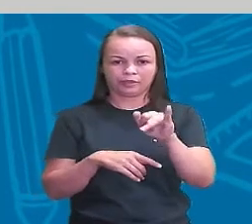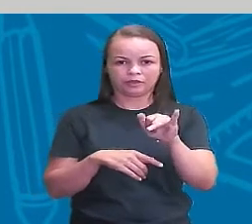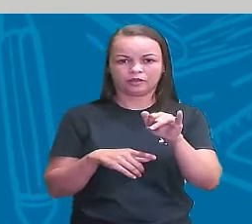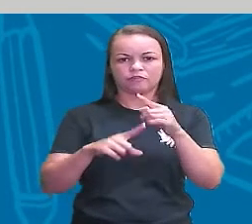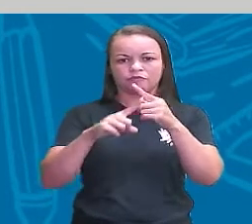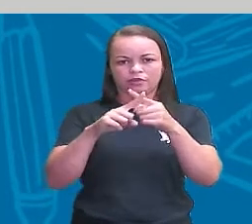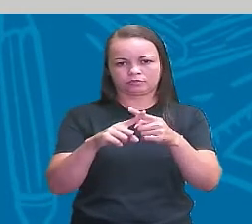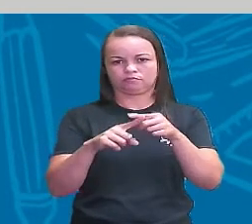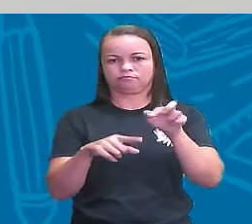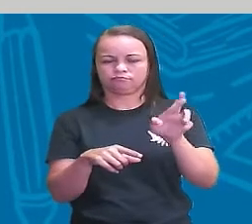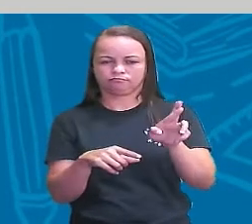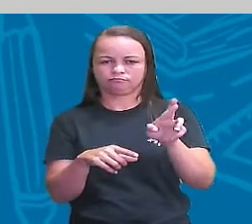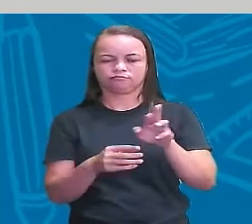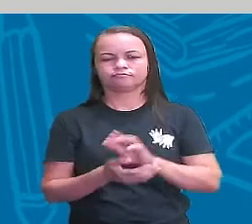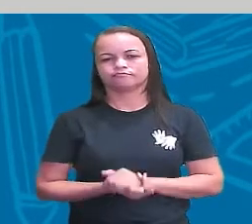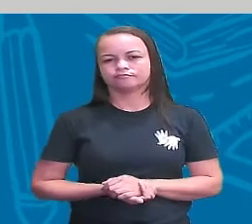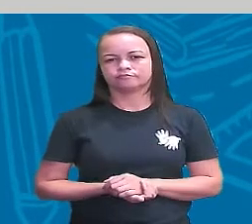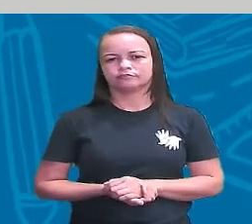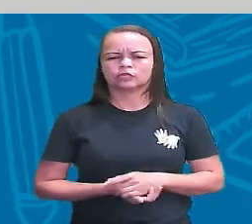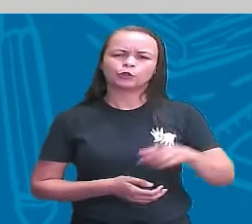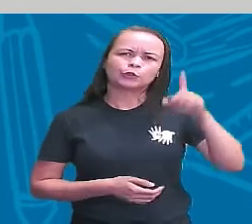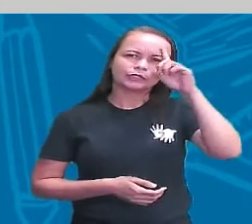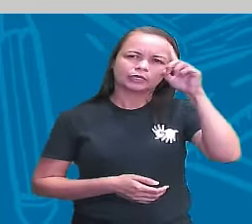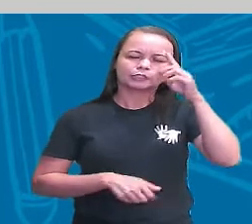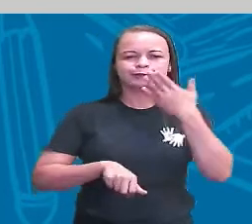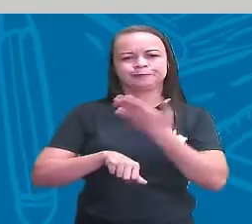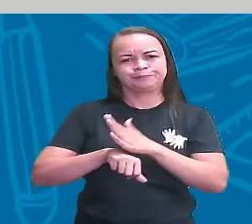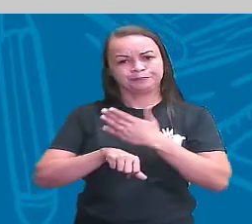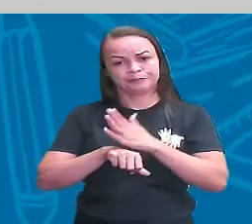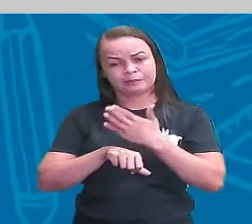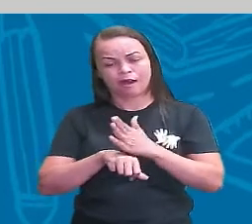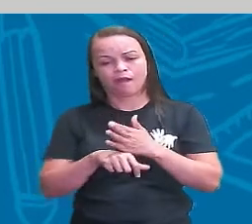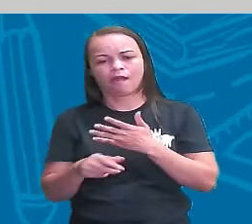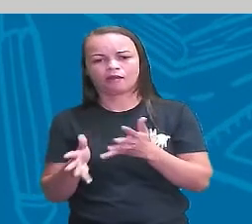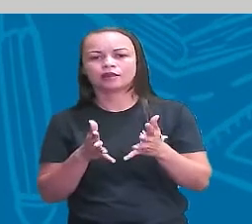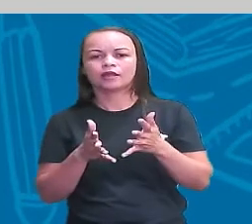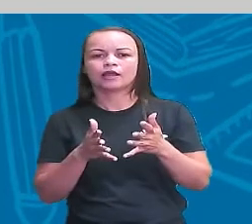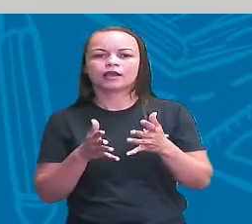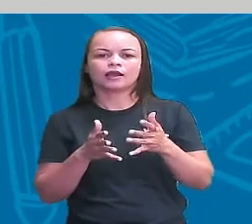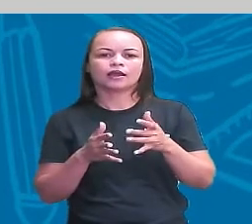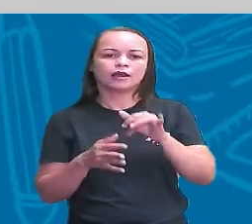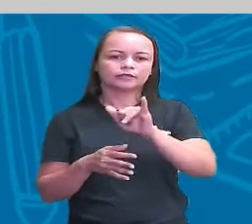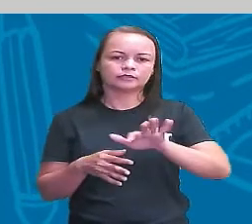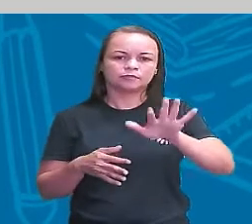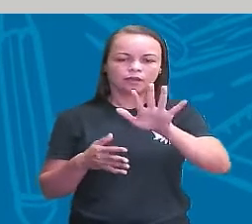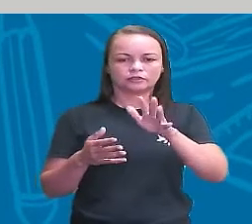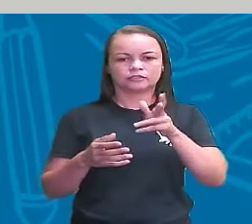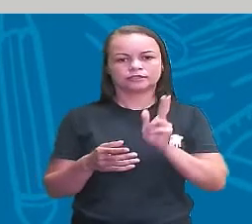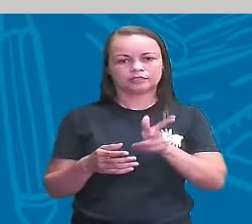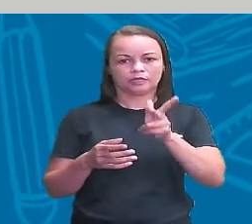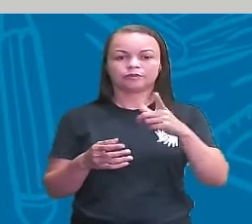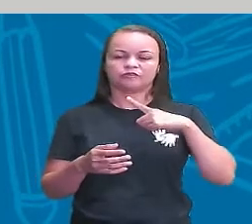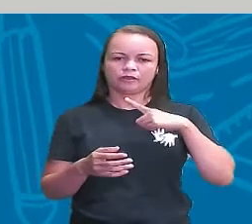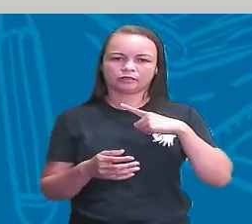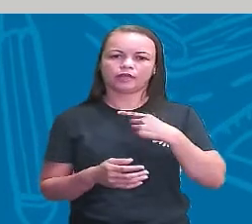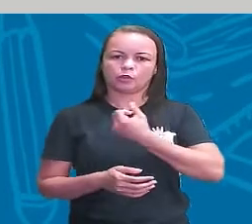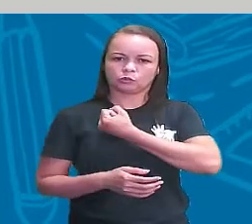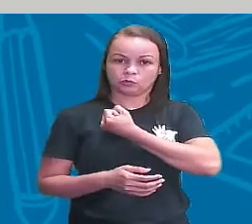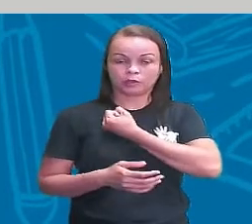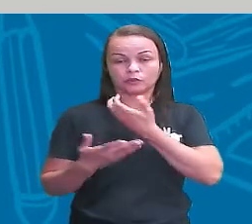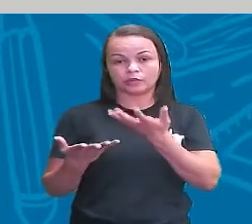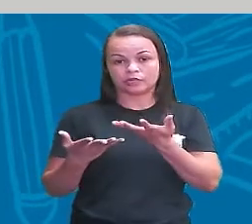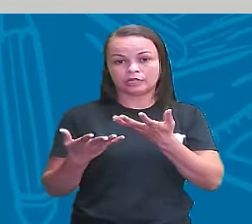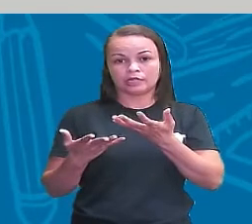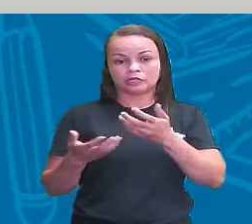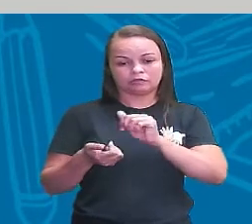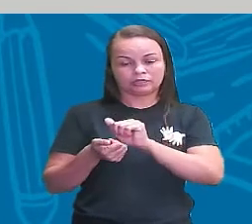certo? Ou seja, no dia a dia, na prática, as figuras sempre vêm com os valores. E esses valores você vai